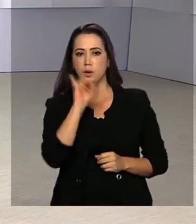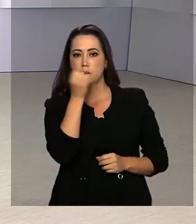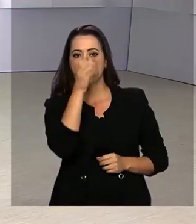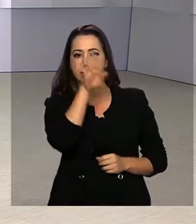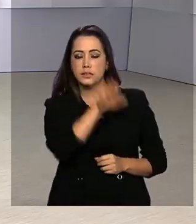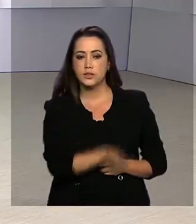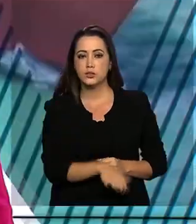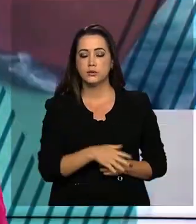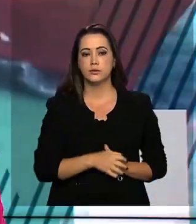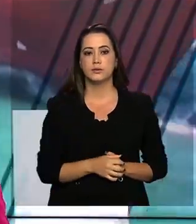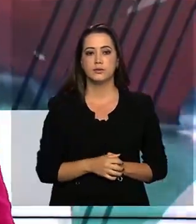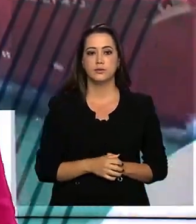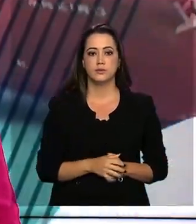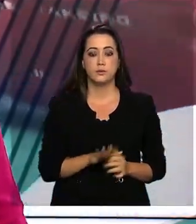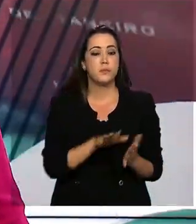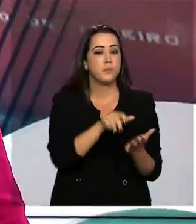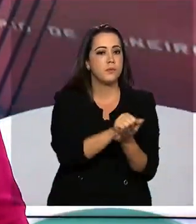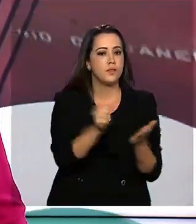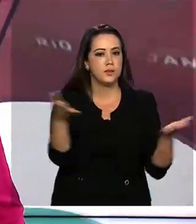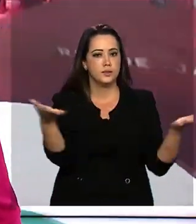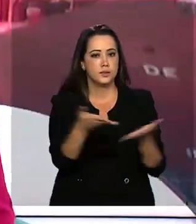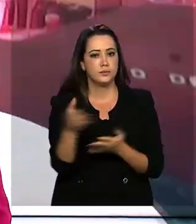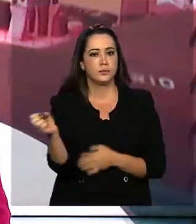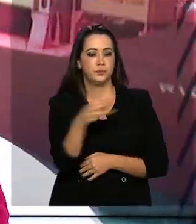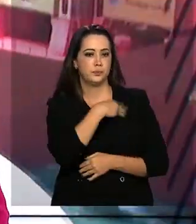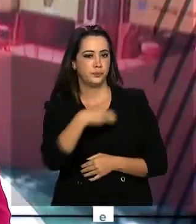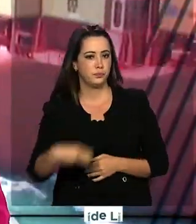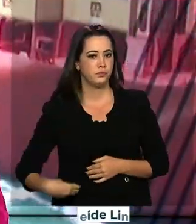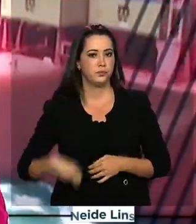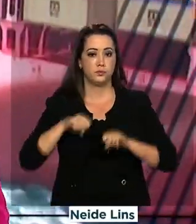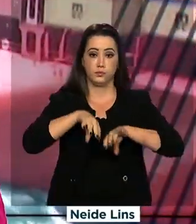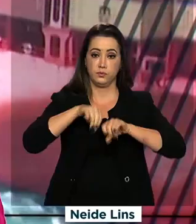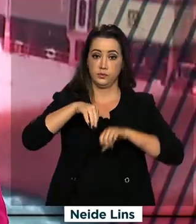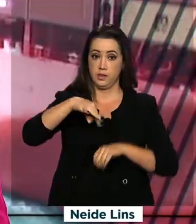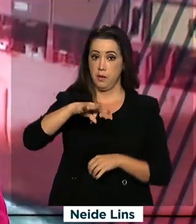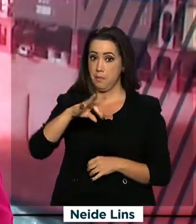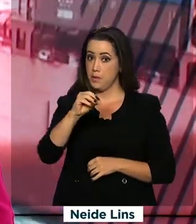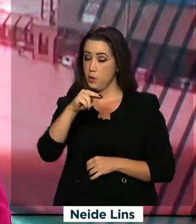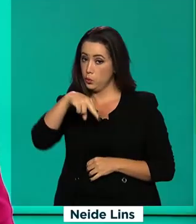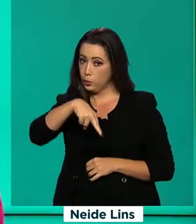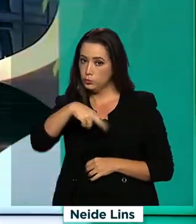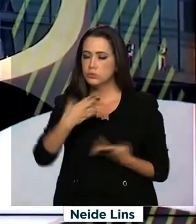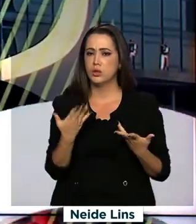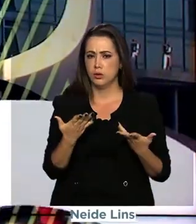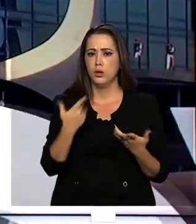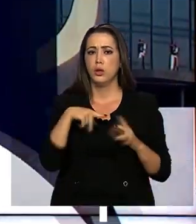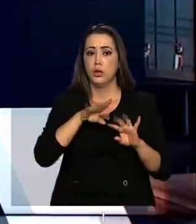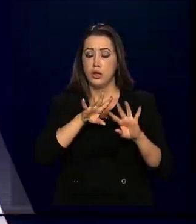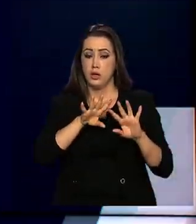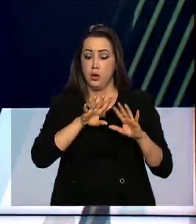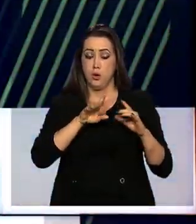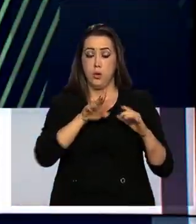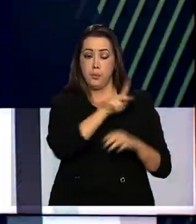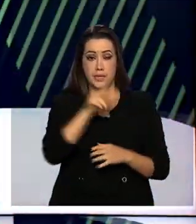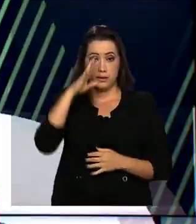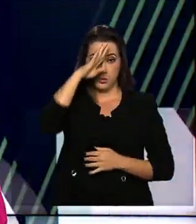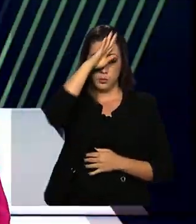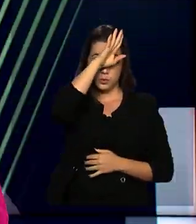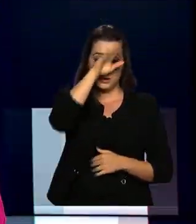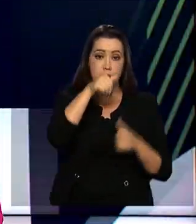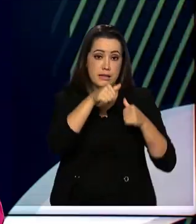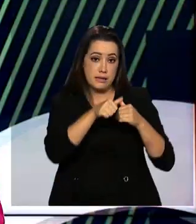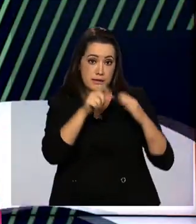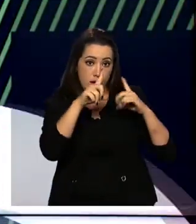Olá, boa tarde. Tomou posse hoje o novo ministro da Educação, Milton Ribeiro. Ainda em quarentena no Palácio da Alvorada, o presidente